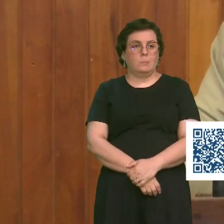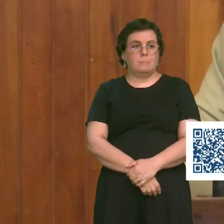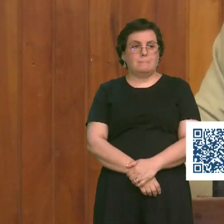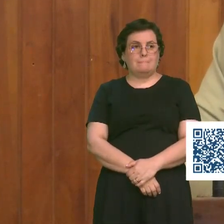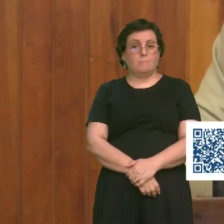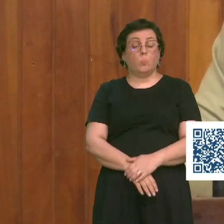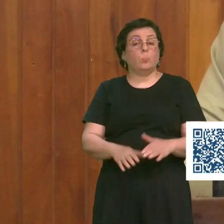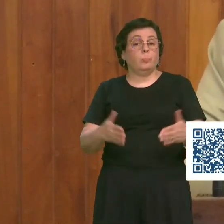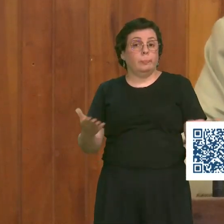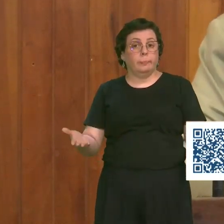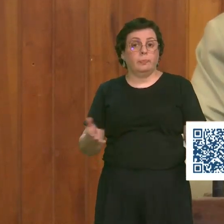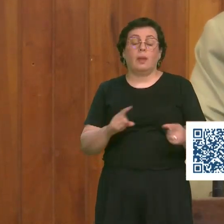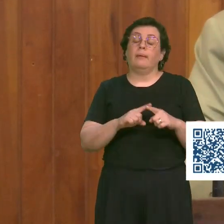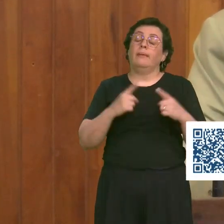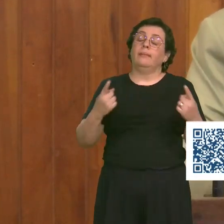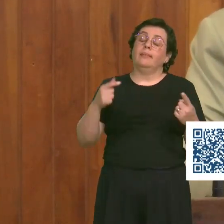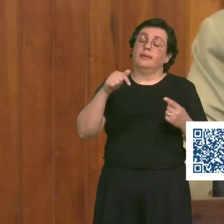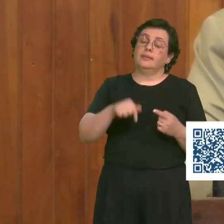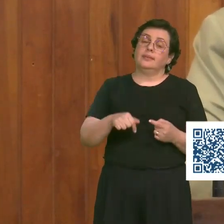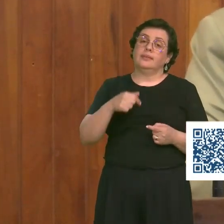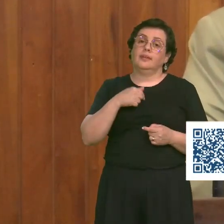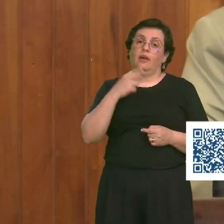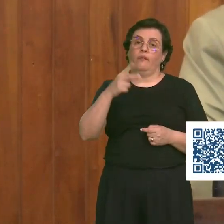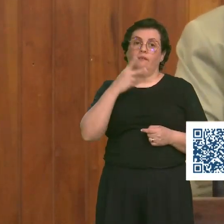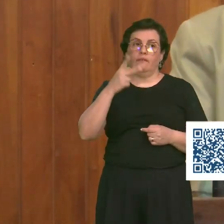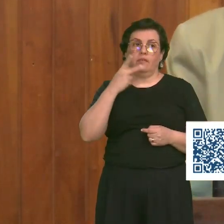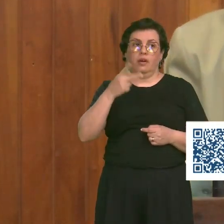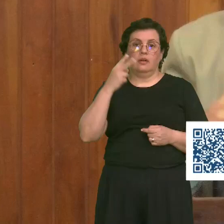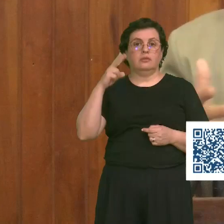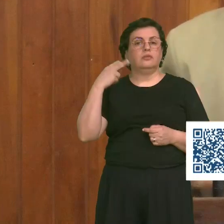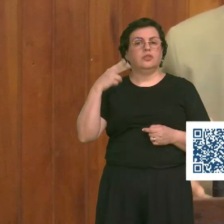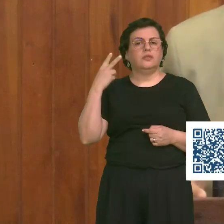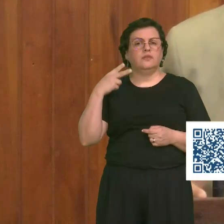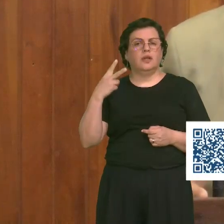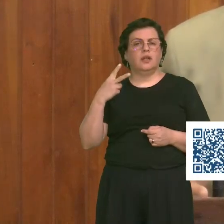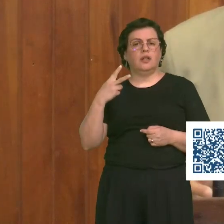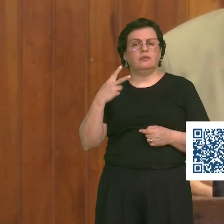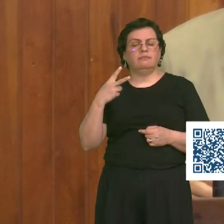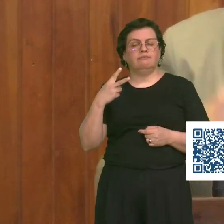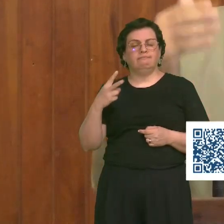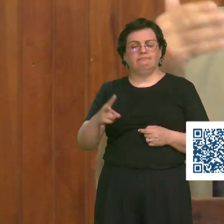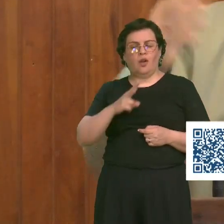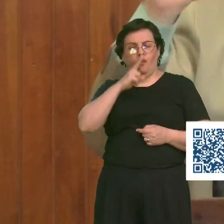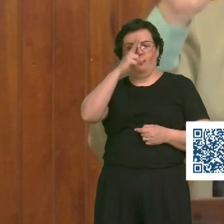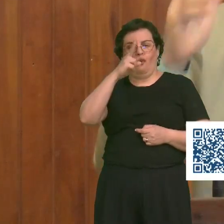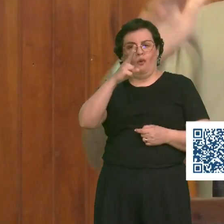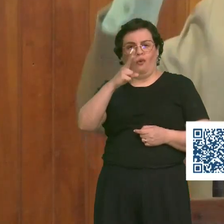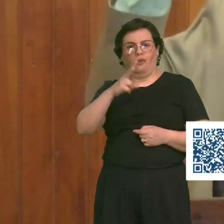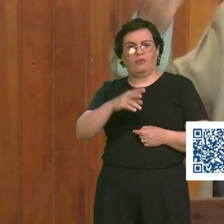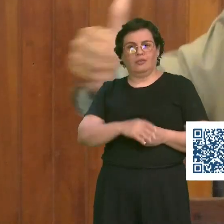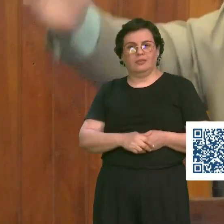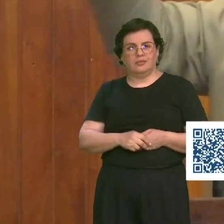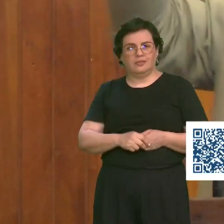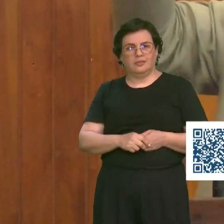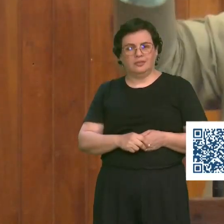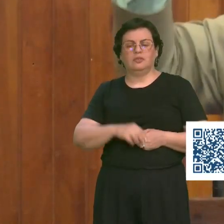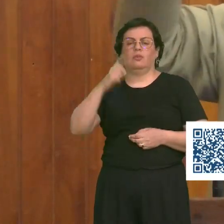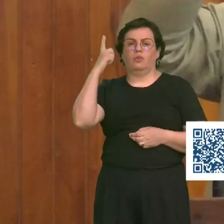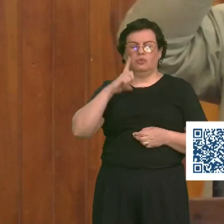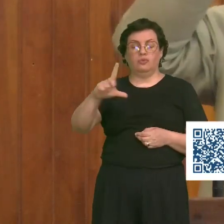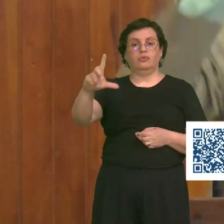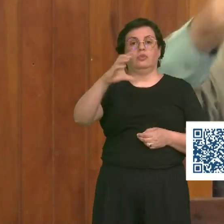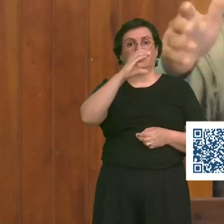enfim mas aqui se reconheço que os vereadores foram bravos né da tocaram a